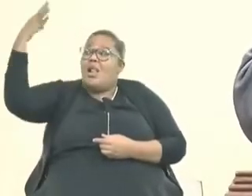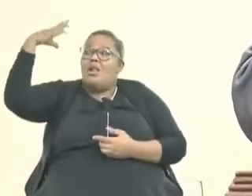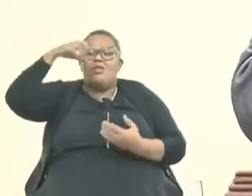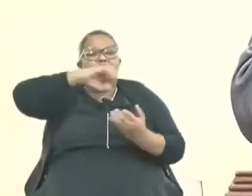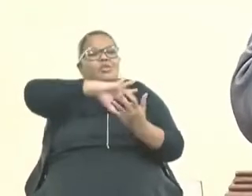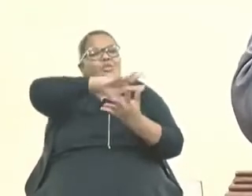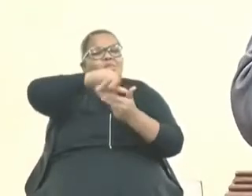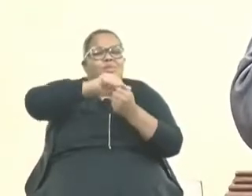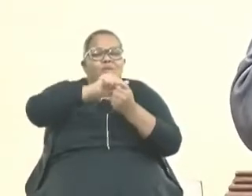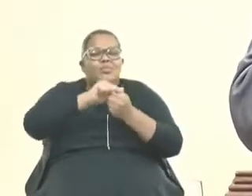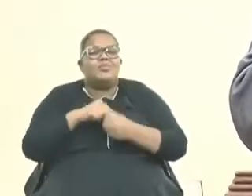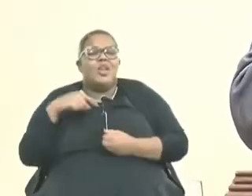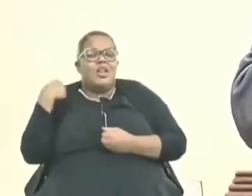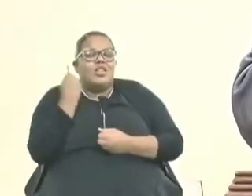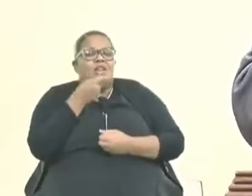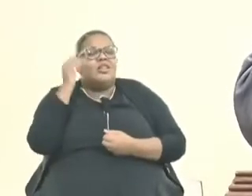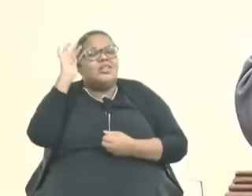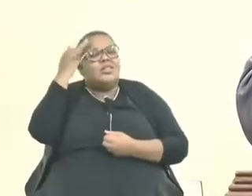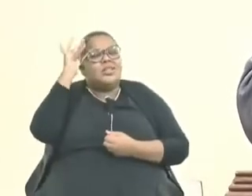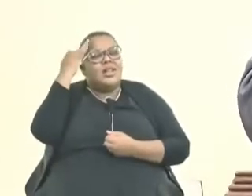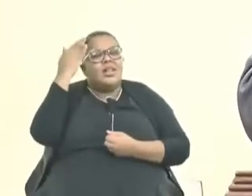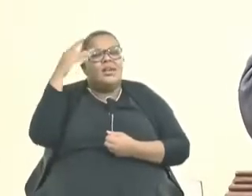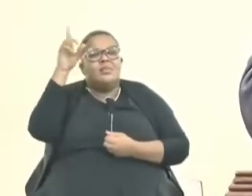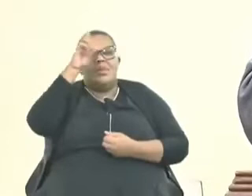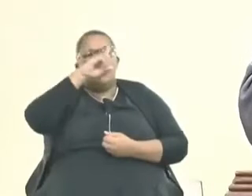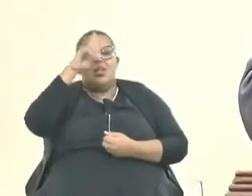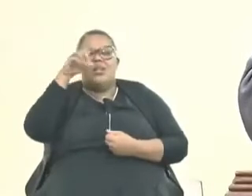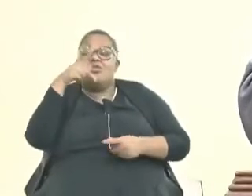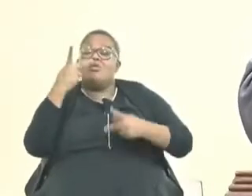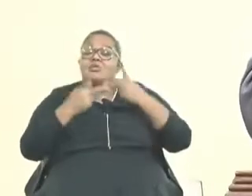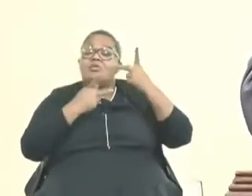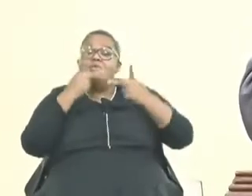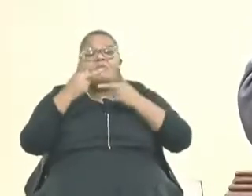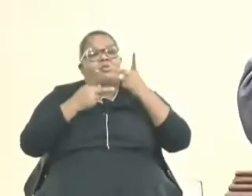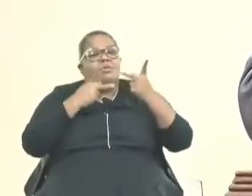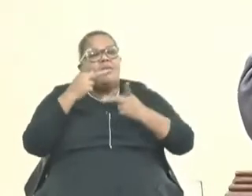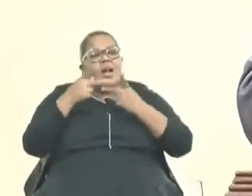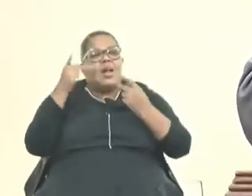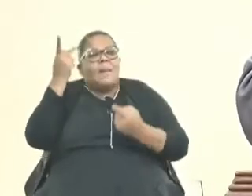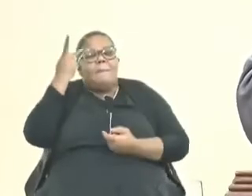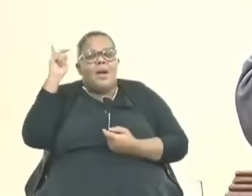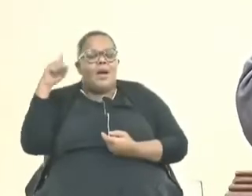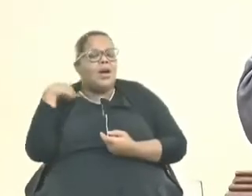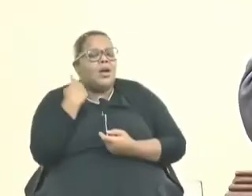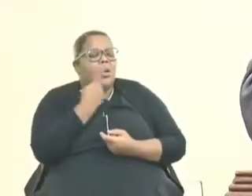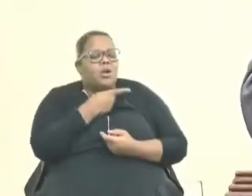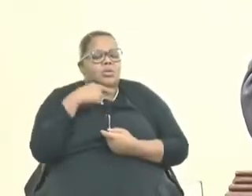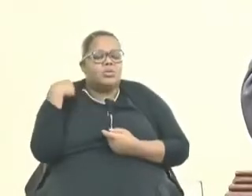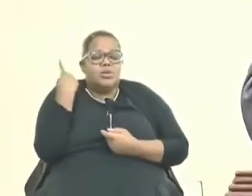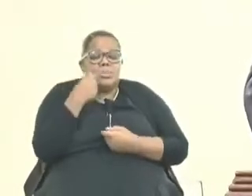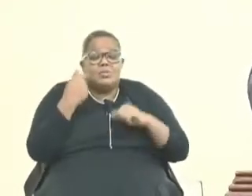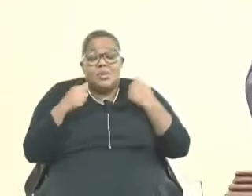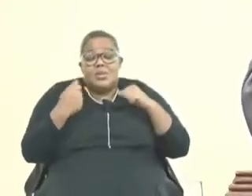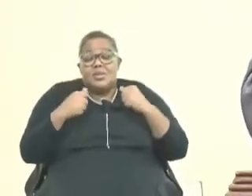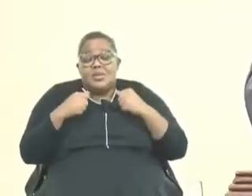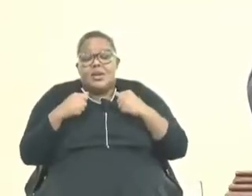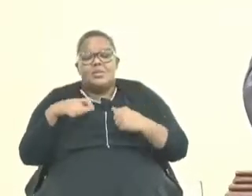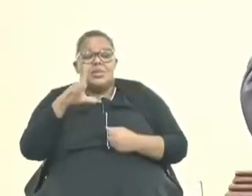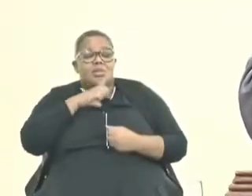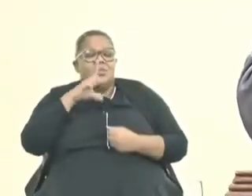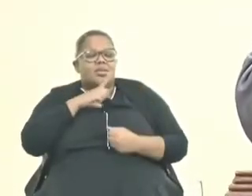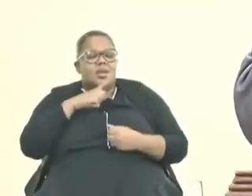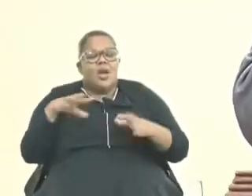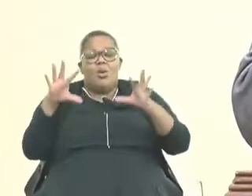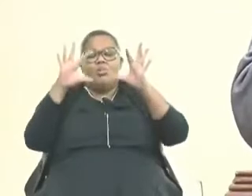que nós entendamos que Deus fala E para isso nós precisamos alimentar a nossa consciência a